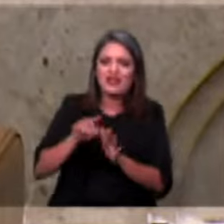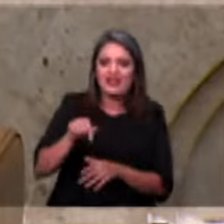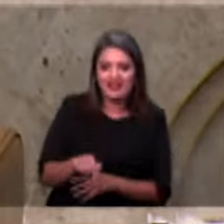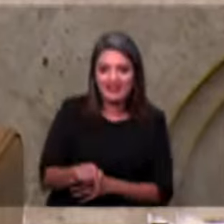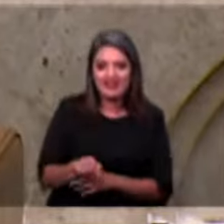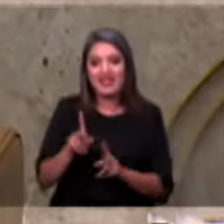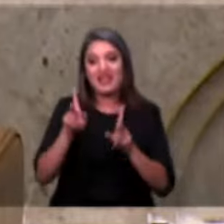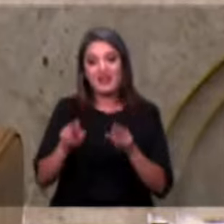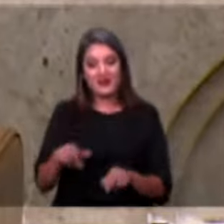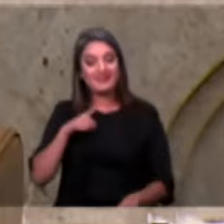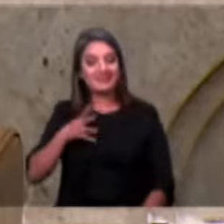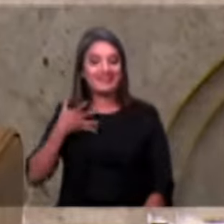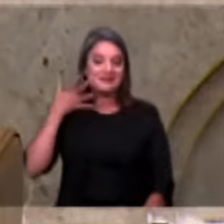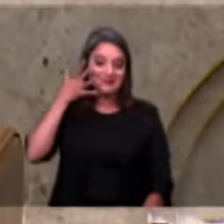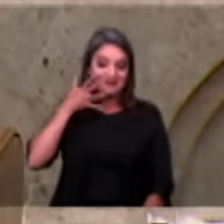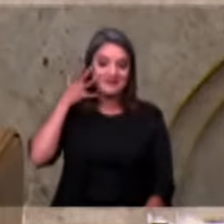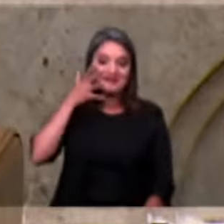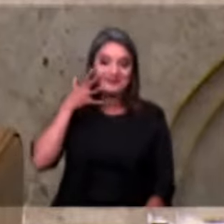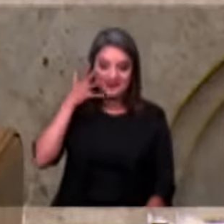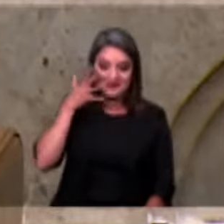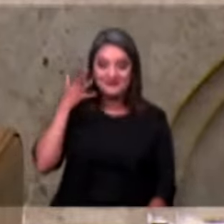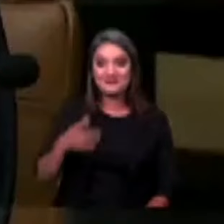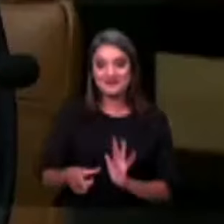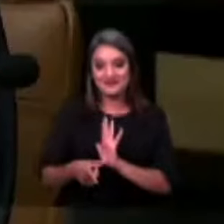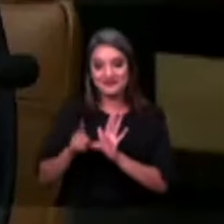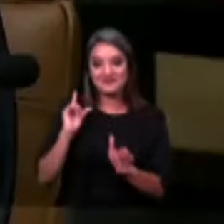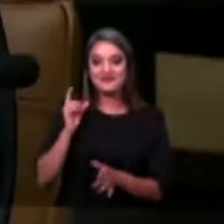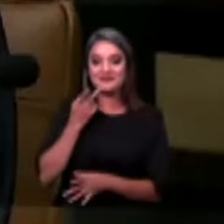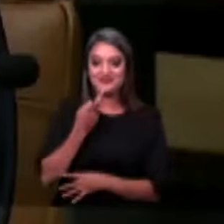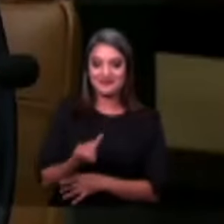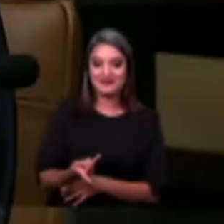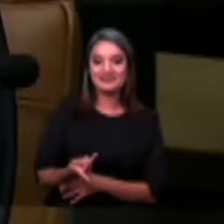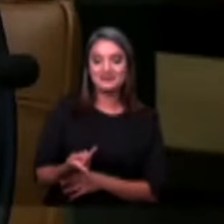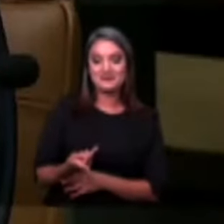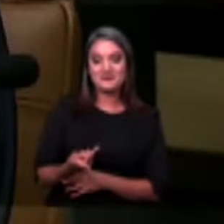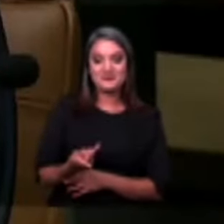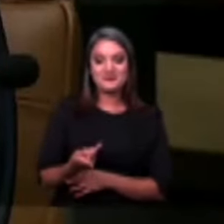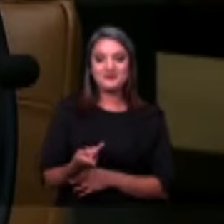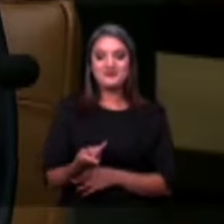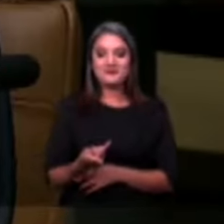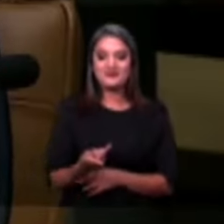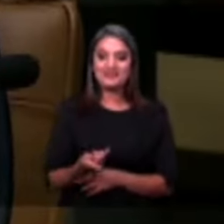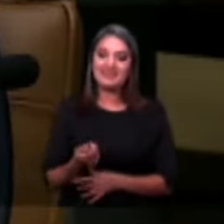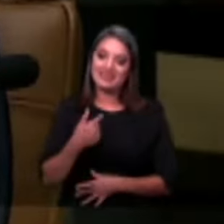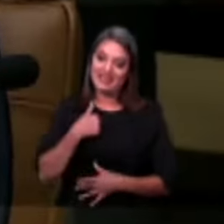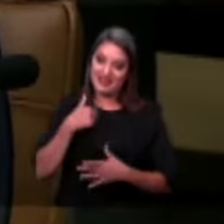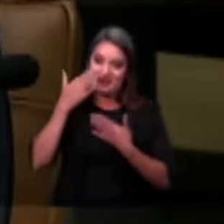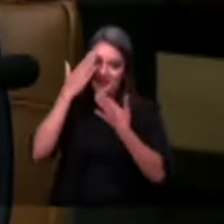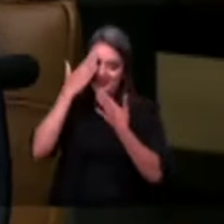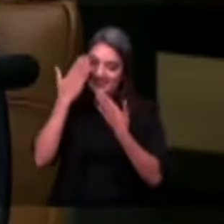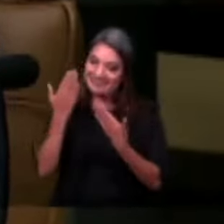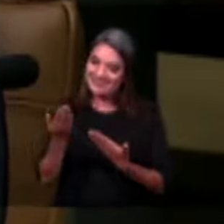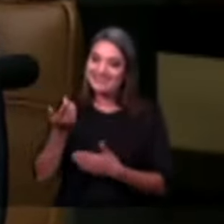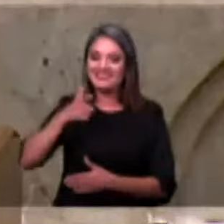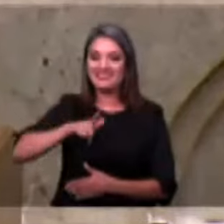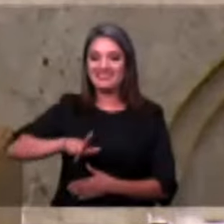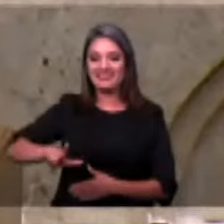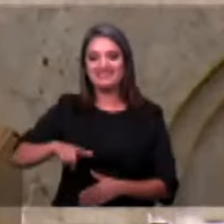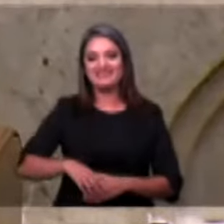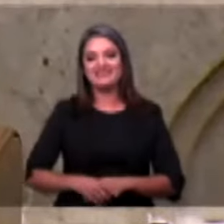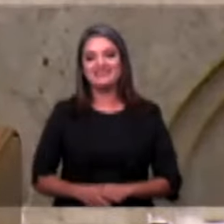as generosas palavras com que me saudou, pelas quais renovo o meu melhor